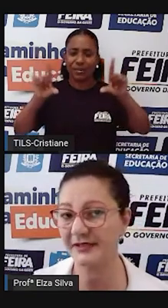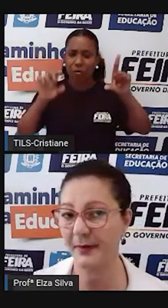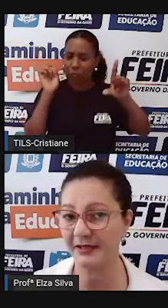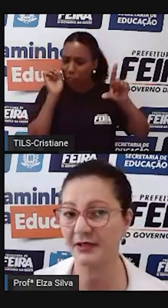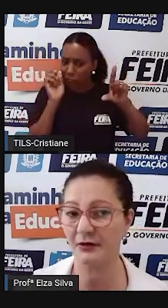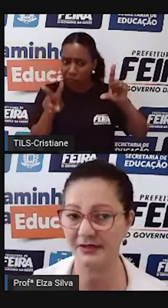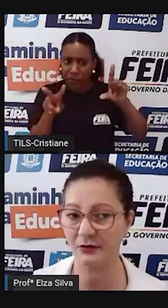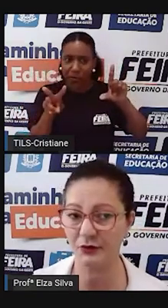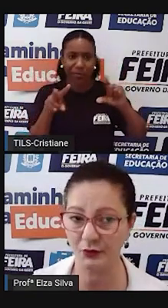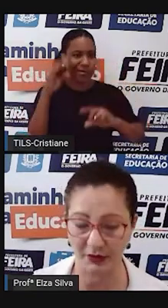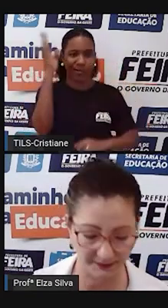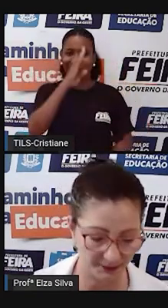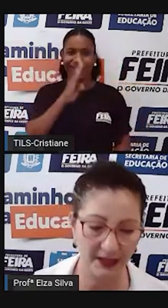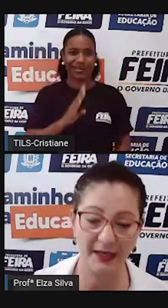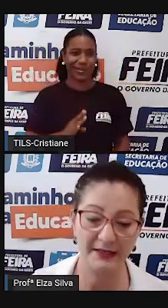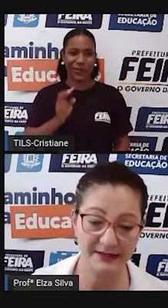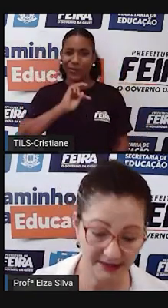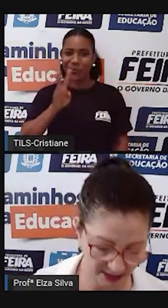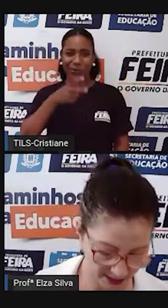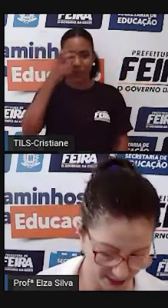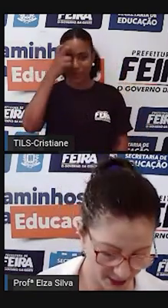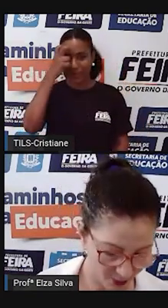não faz parte da nossa cultura.